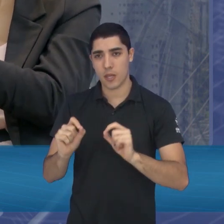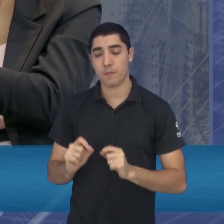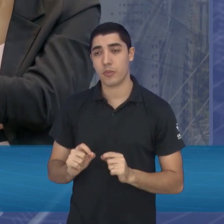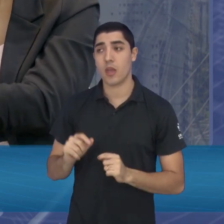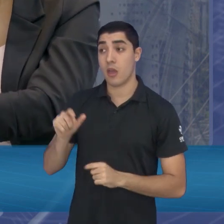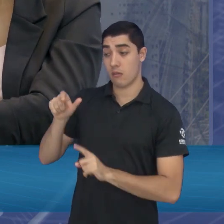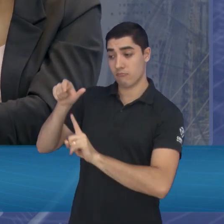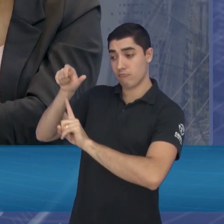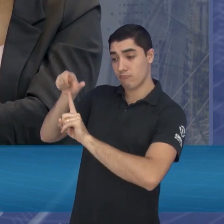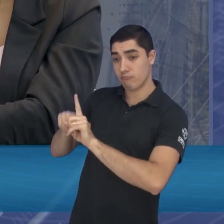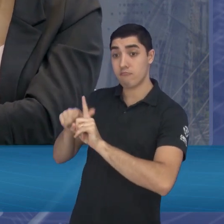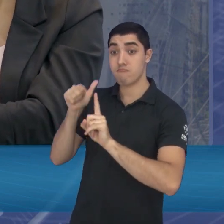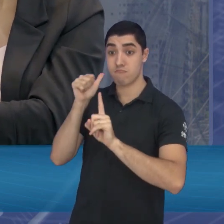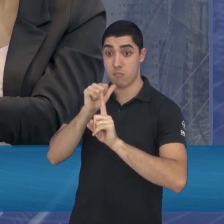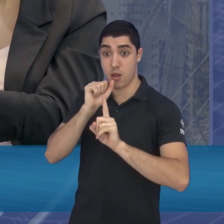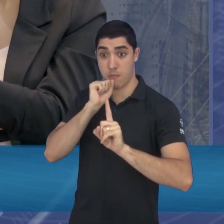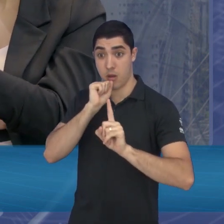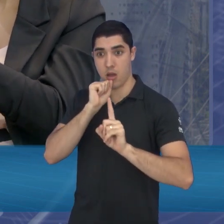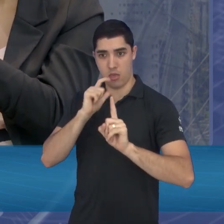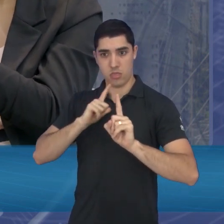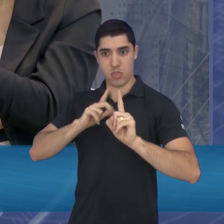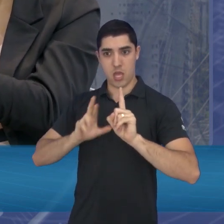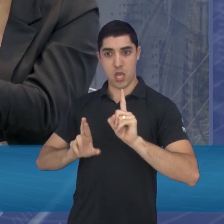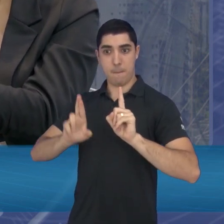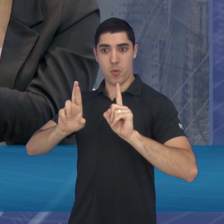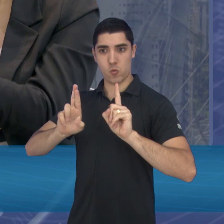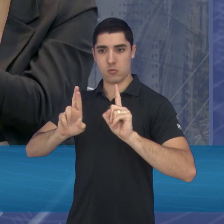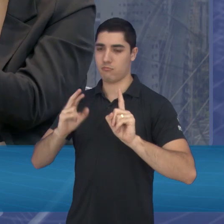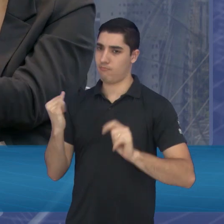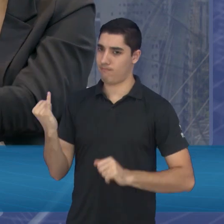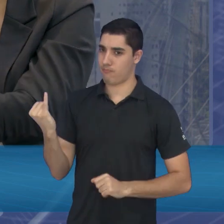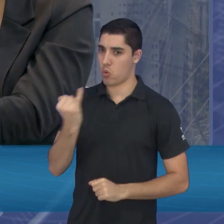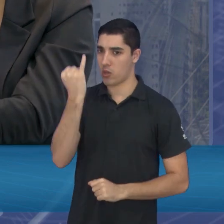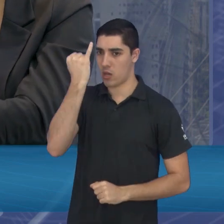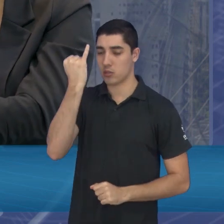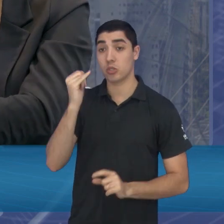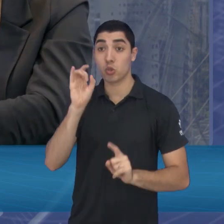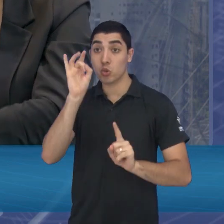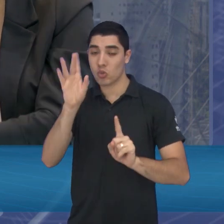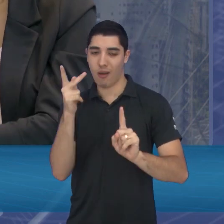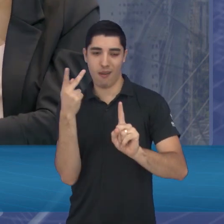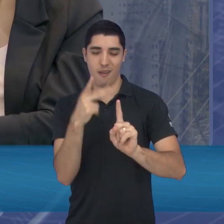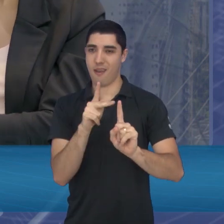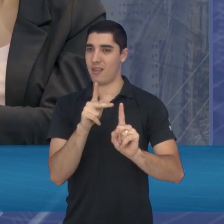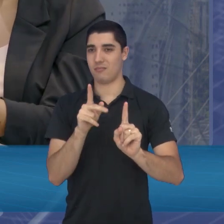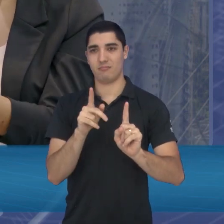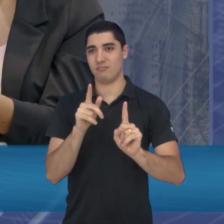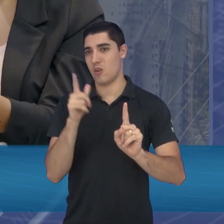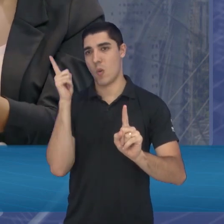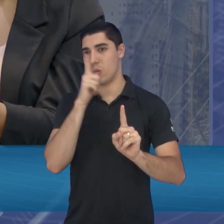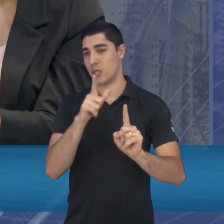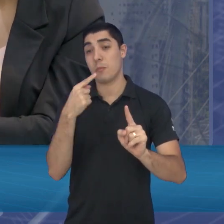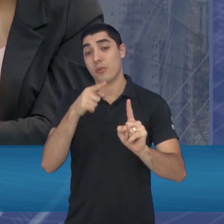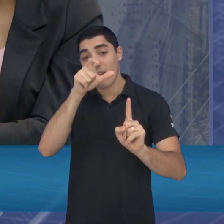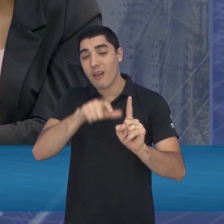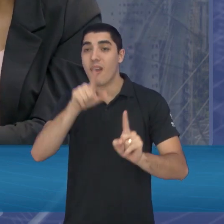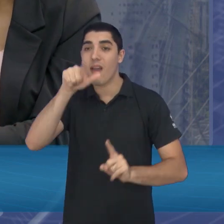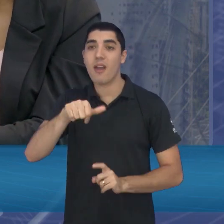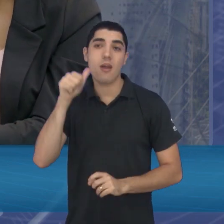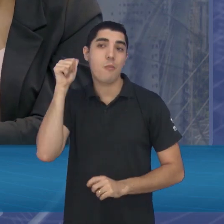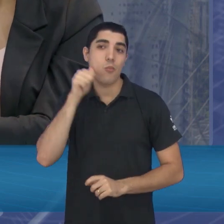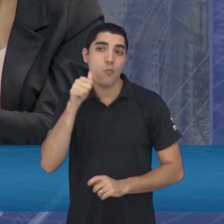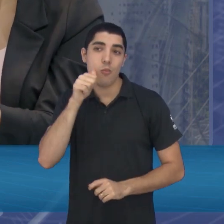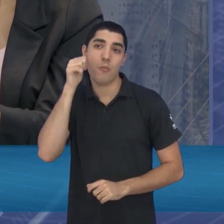função materna é muito importante no lugar dela e existem coisas que é da função materna. Agora, quem vai exercer essa